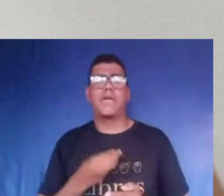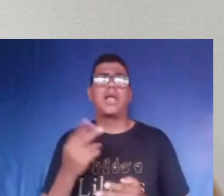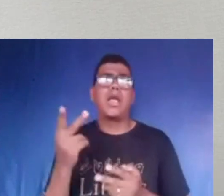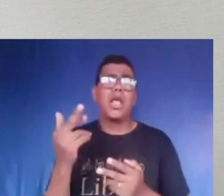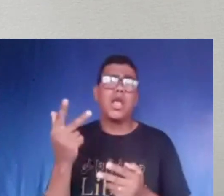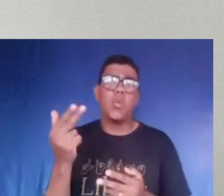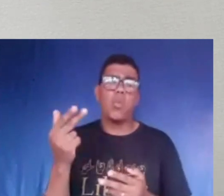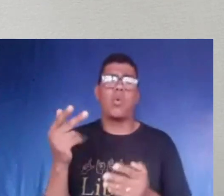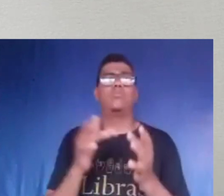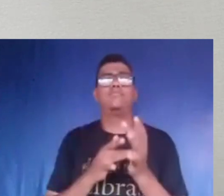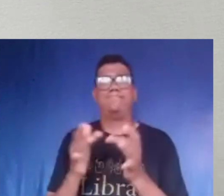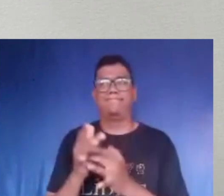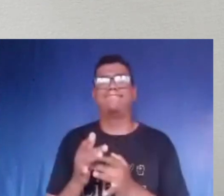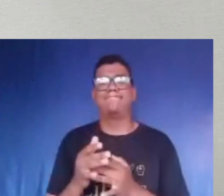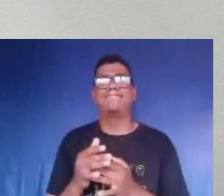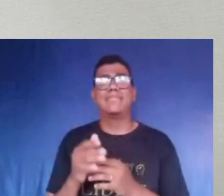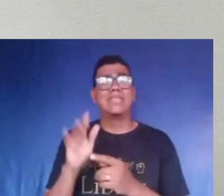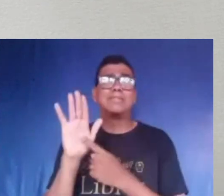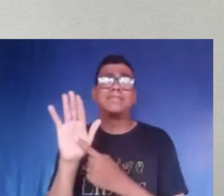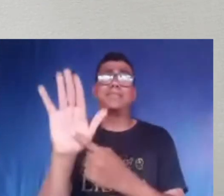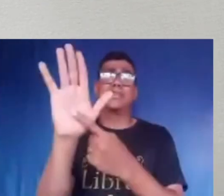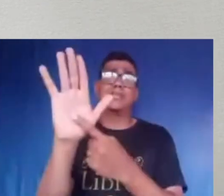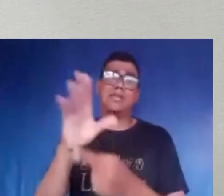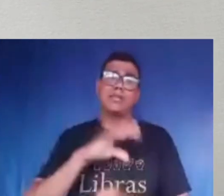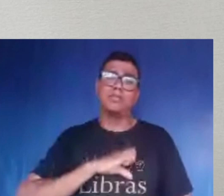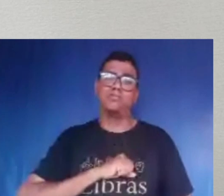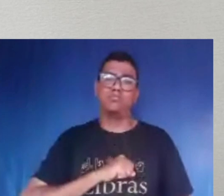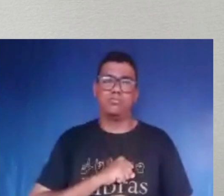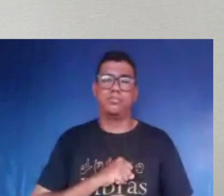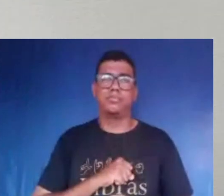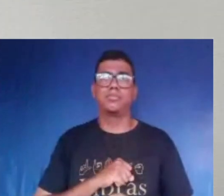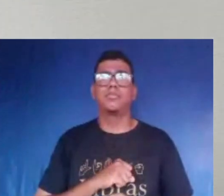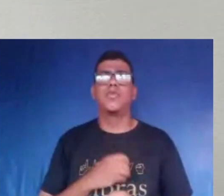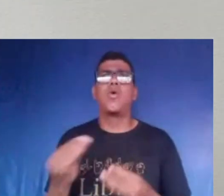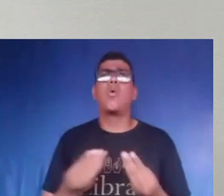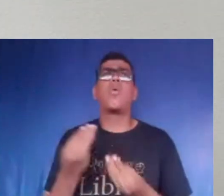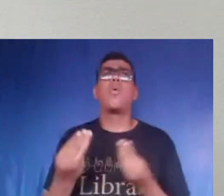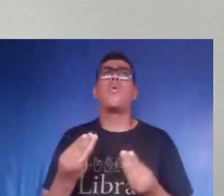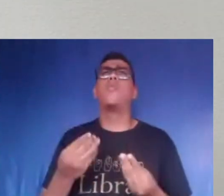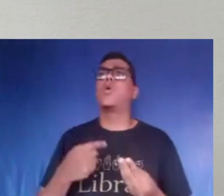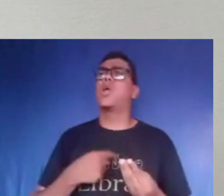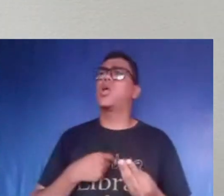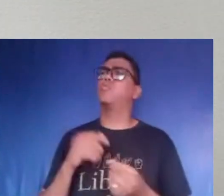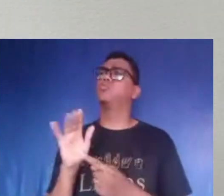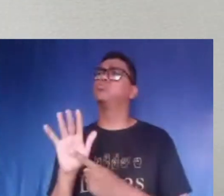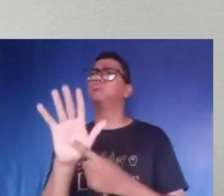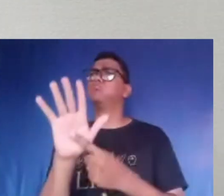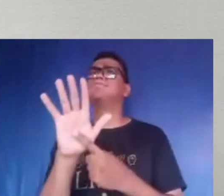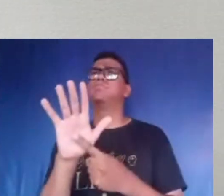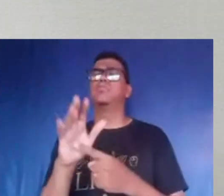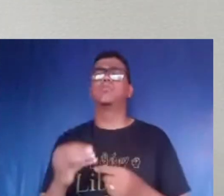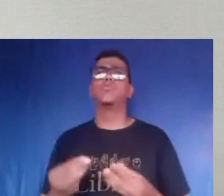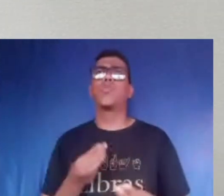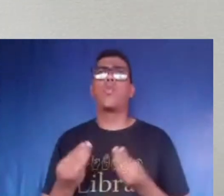como reflexo de Jesus que nós queremos ser nos nossos tempos de hoje, podemos demonstrar do amor de Deus? O amor de Deus, eu entendo que ele